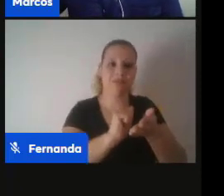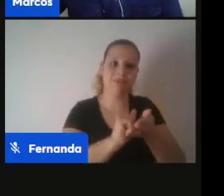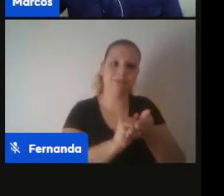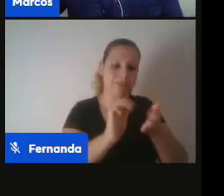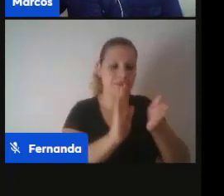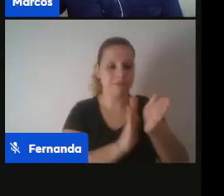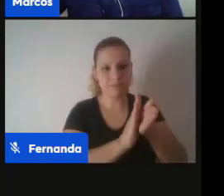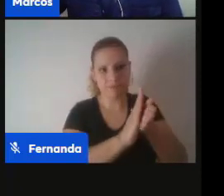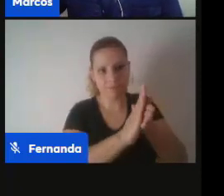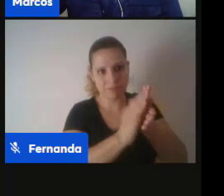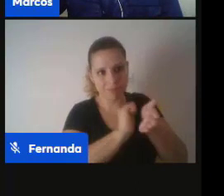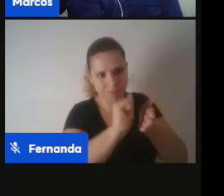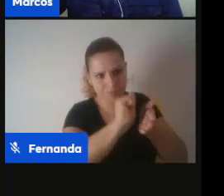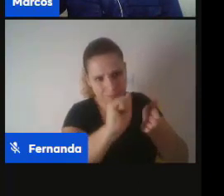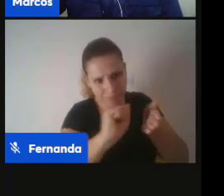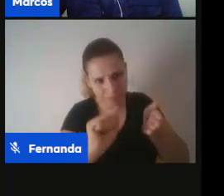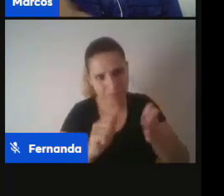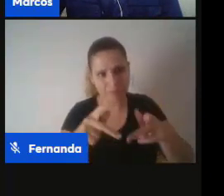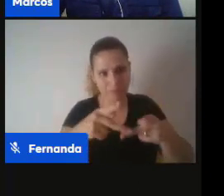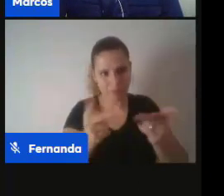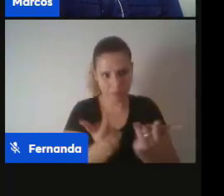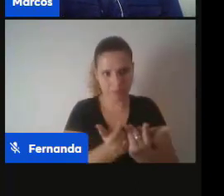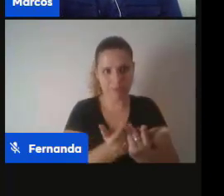na parede desse criador.